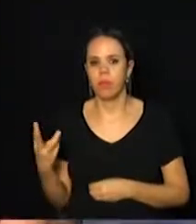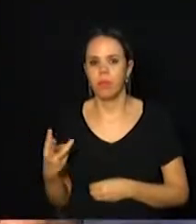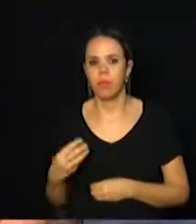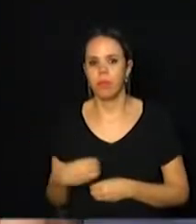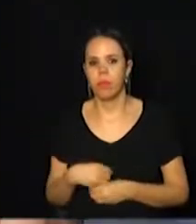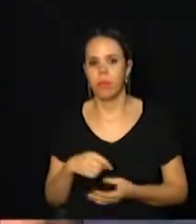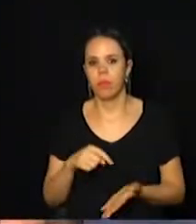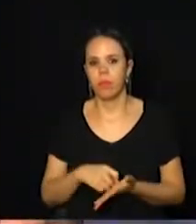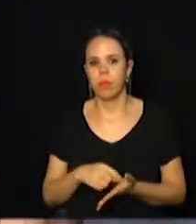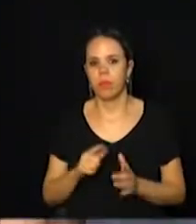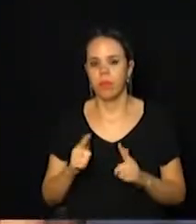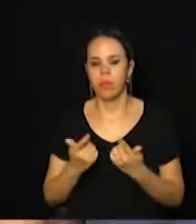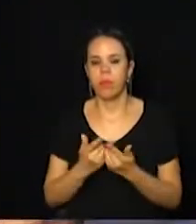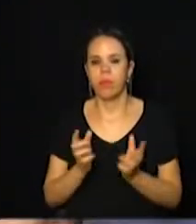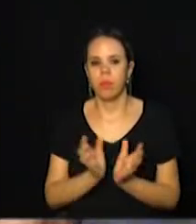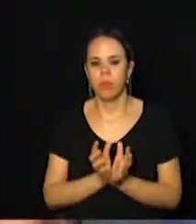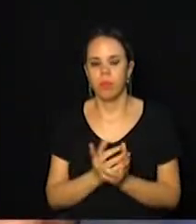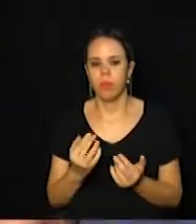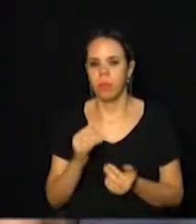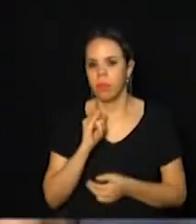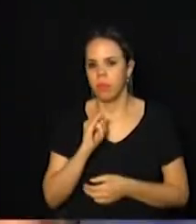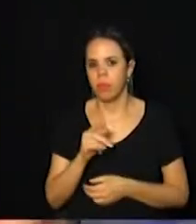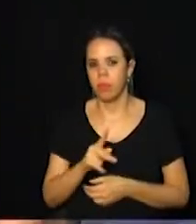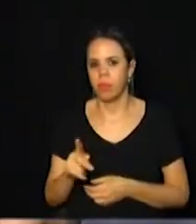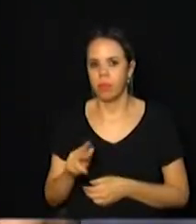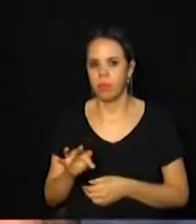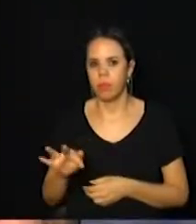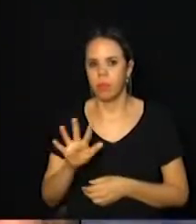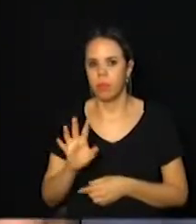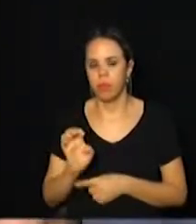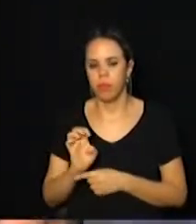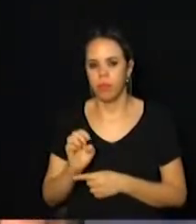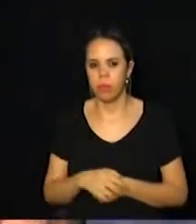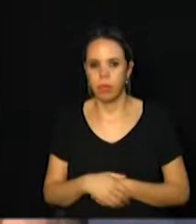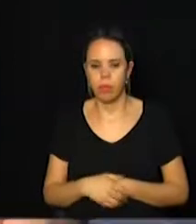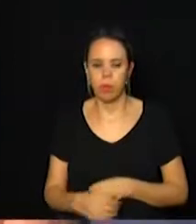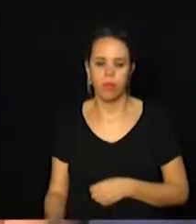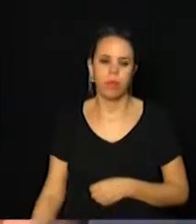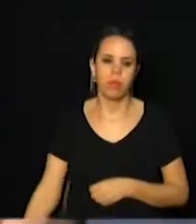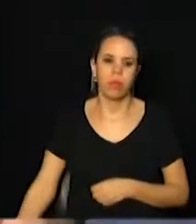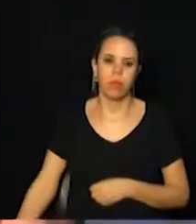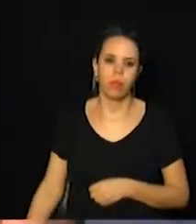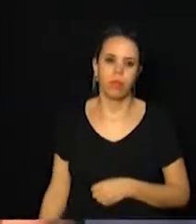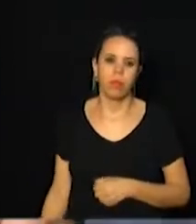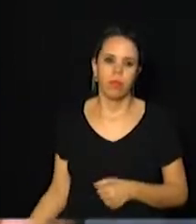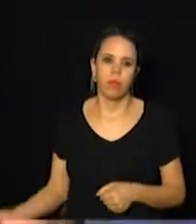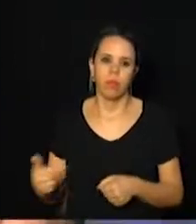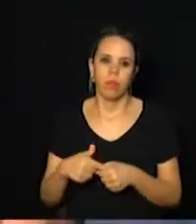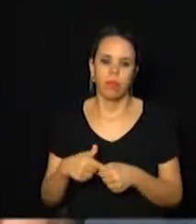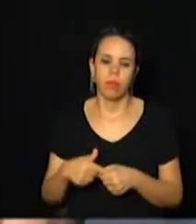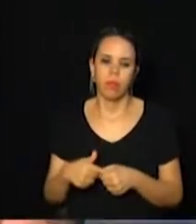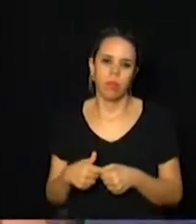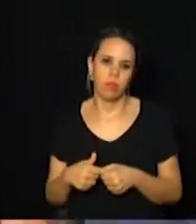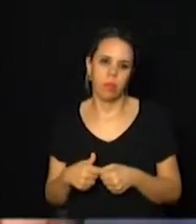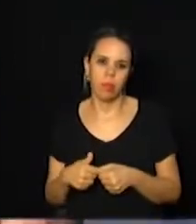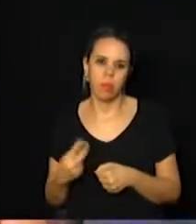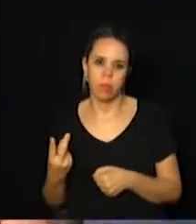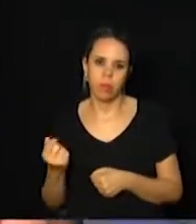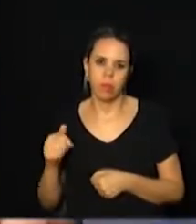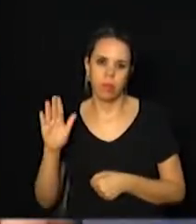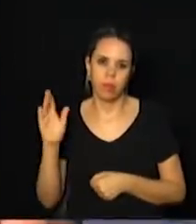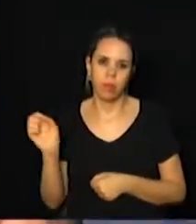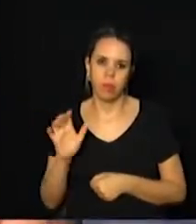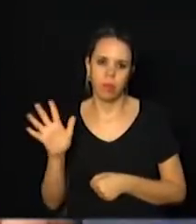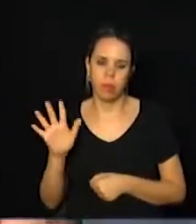para a mão de grandes grupos conforme já foi dito pelo presidente da federação Estadual Rio como se passa a valer muito